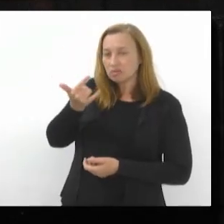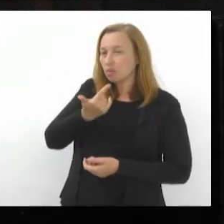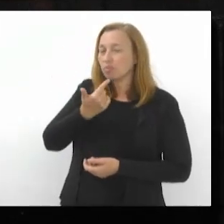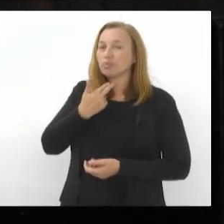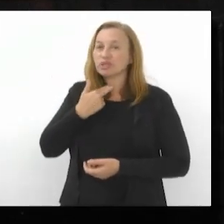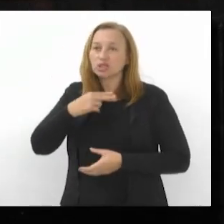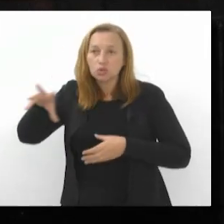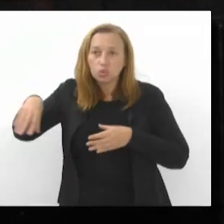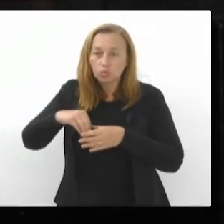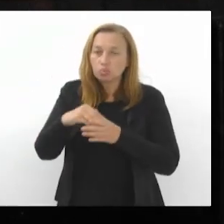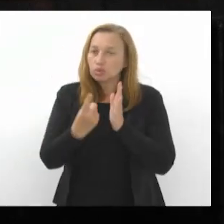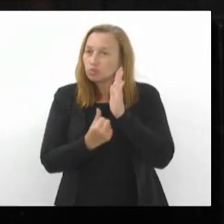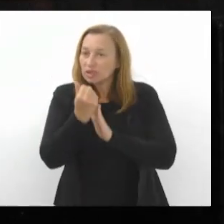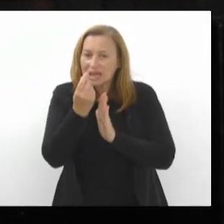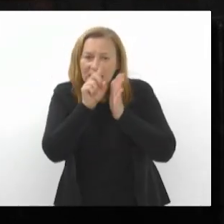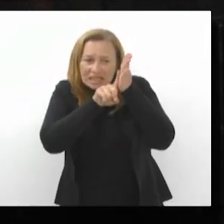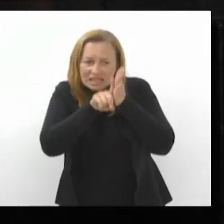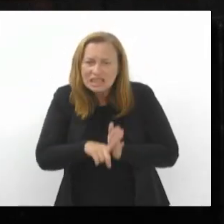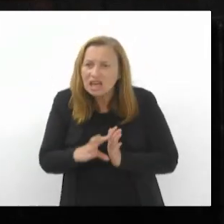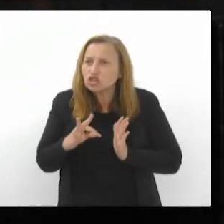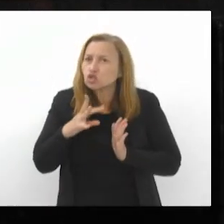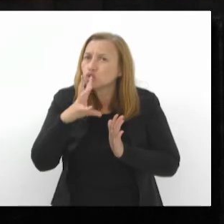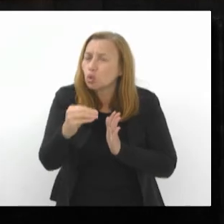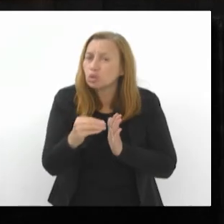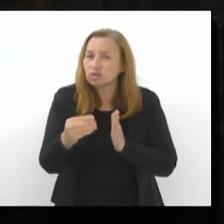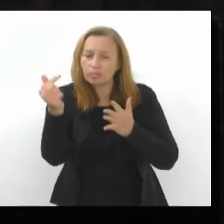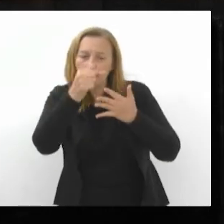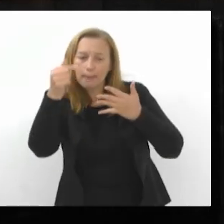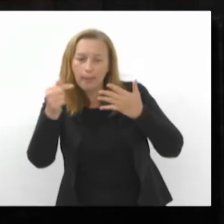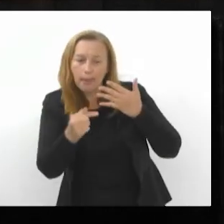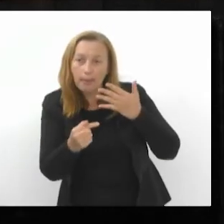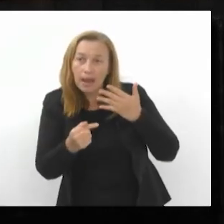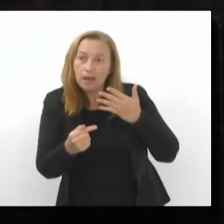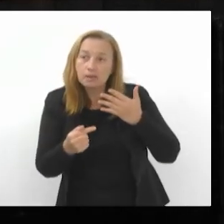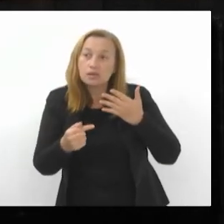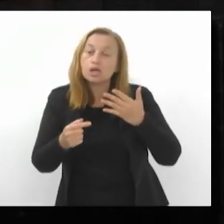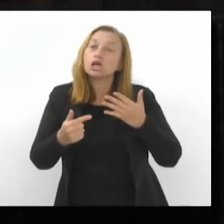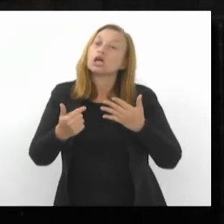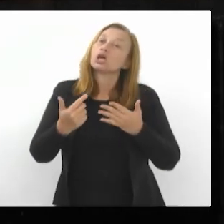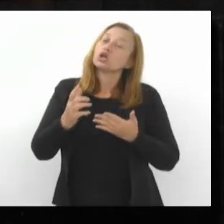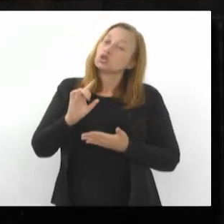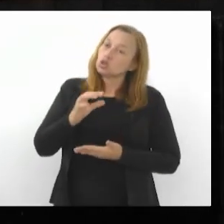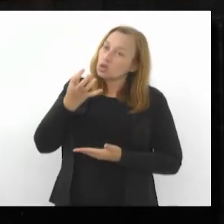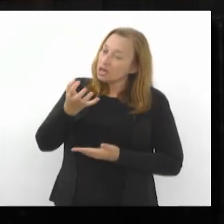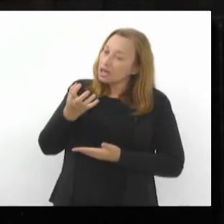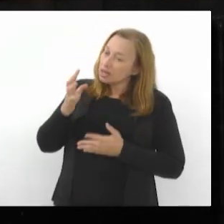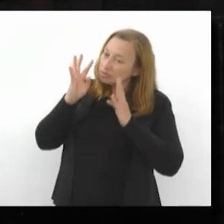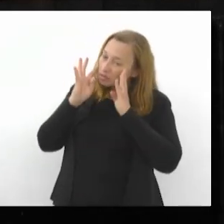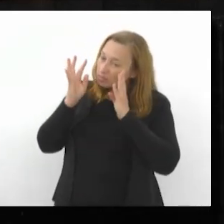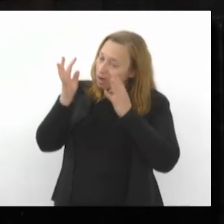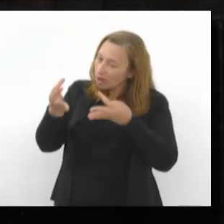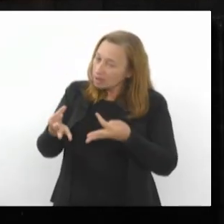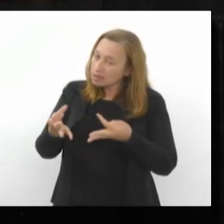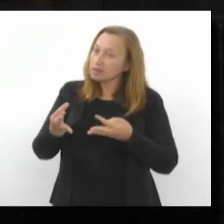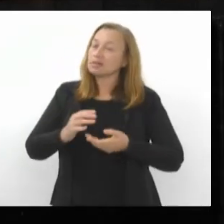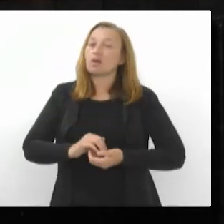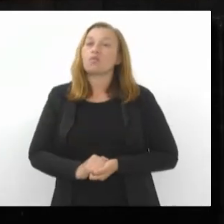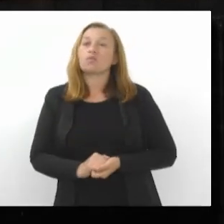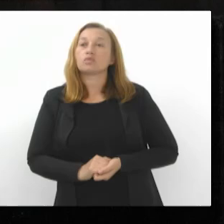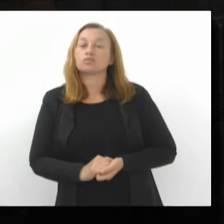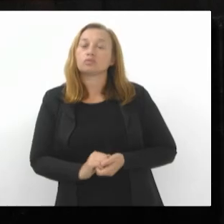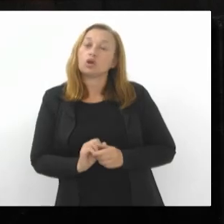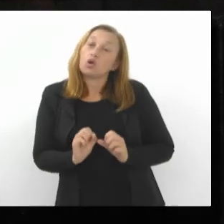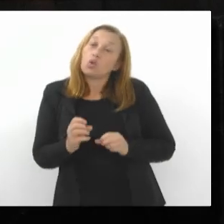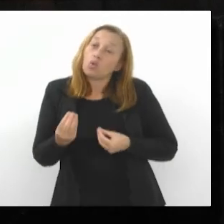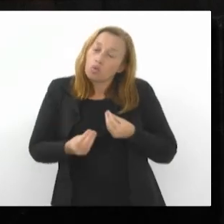orçamento, analisar todos esses aspectos, né, eu estou só querendo chamar a atenção que, como a